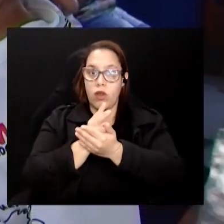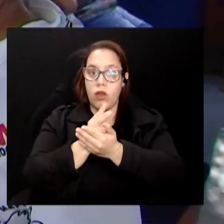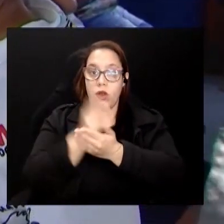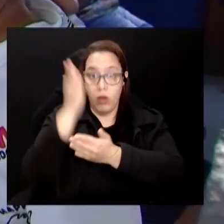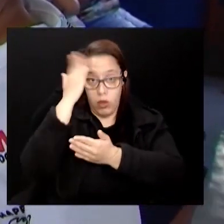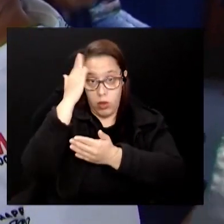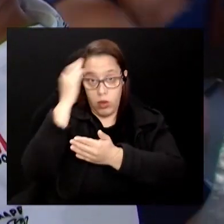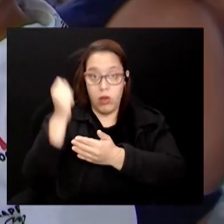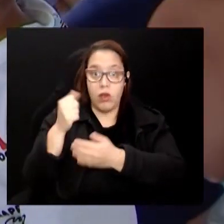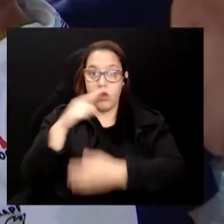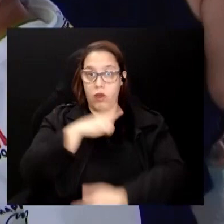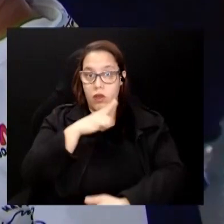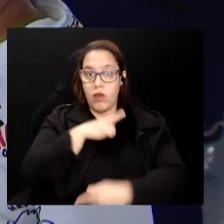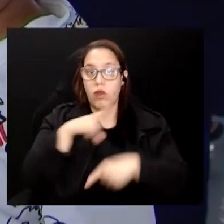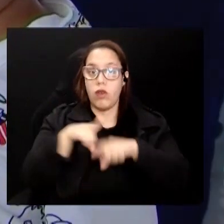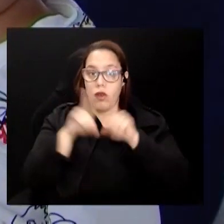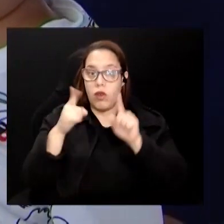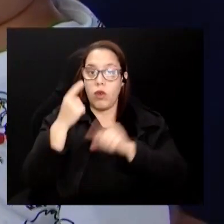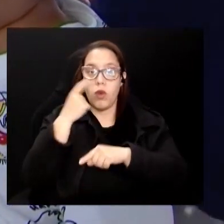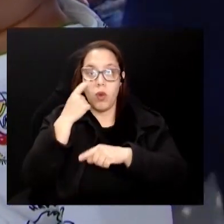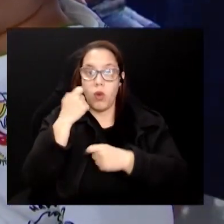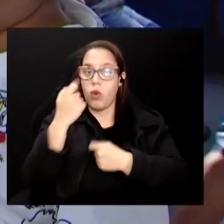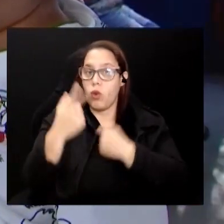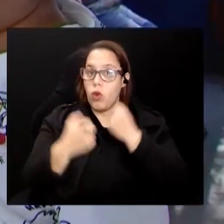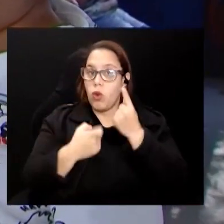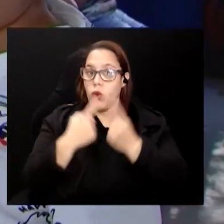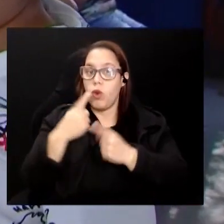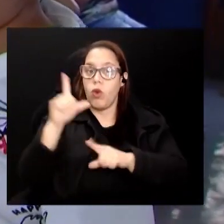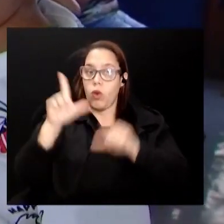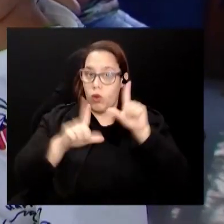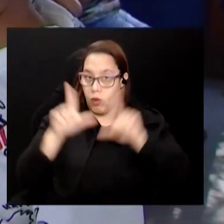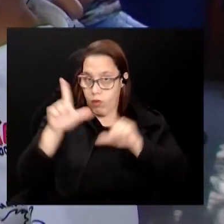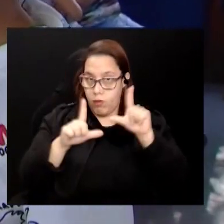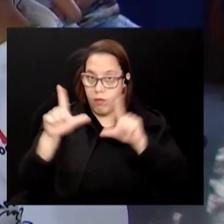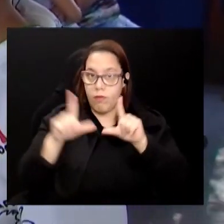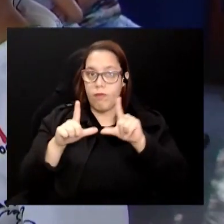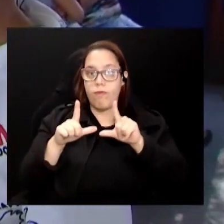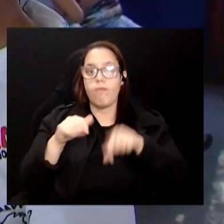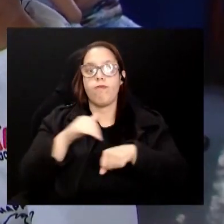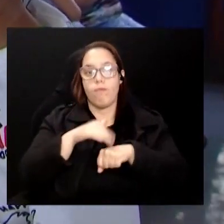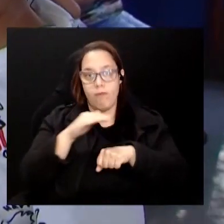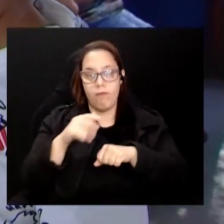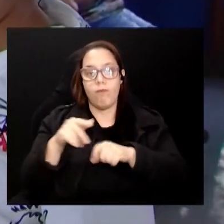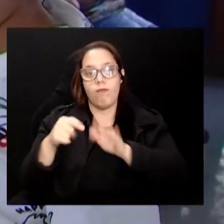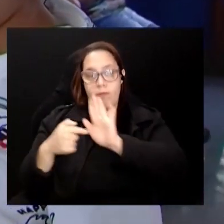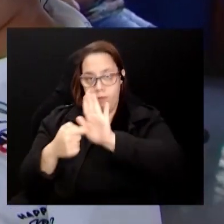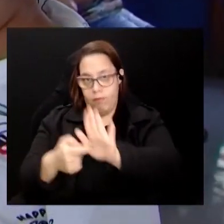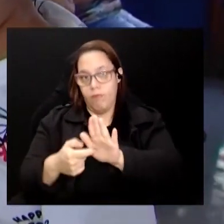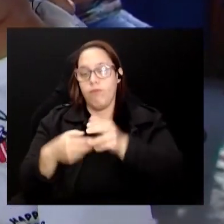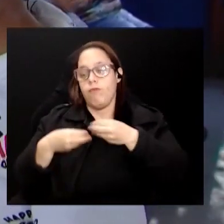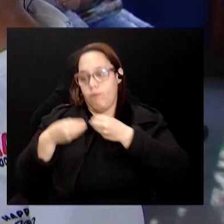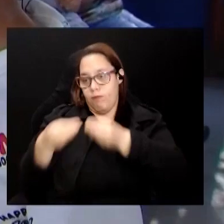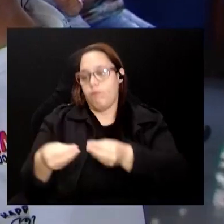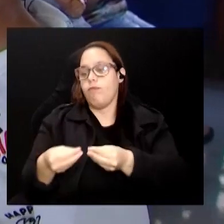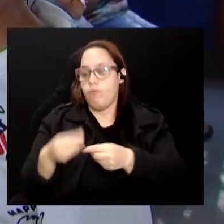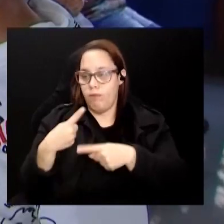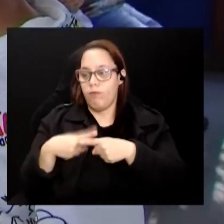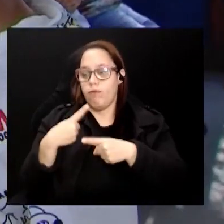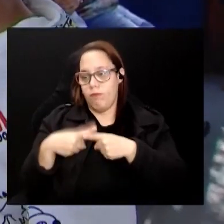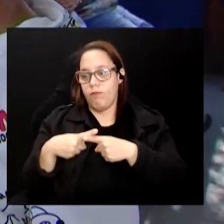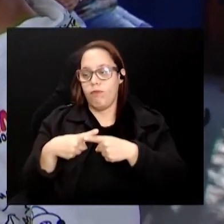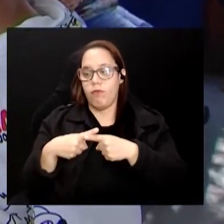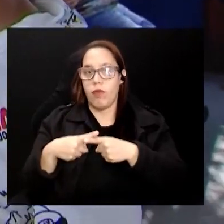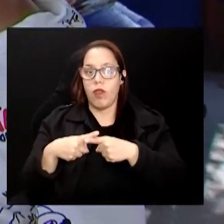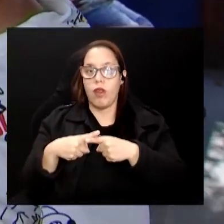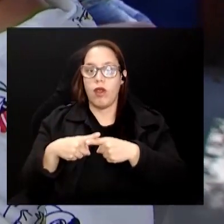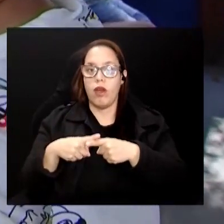gente vê alguma coisa ou outra na televisão. Aí mesmo assim eu faço questão de trazer ele, né? Porque tá um surto, né, de doença